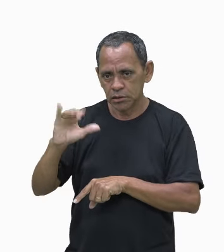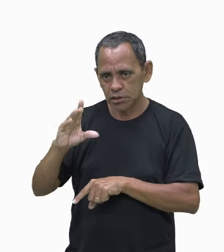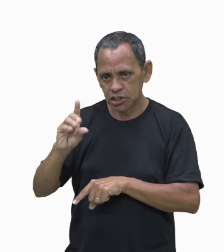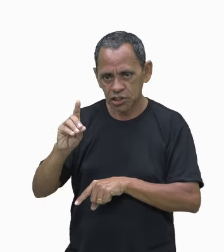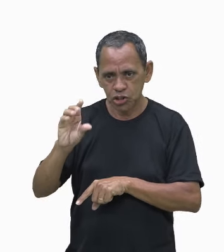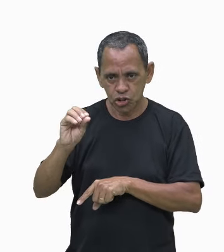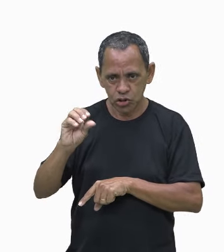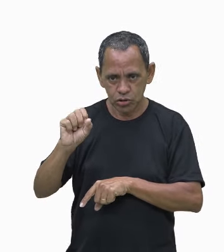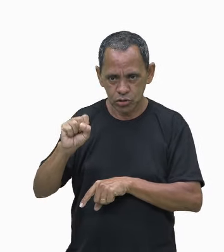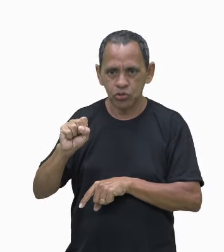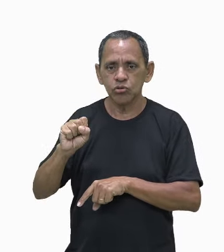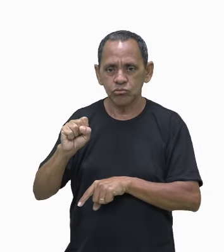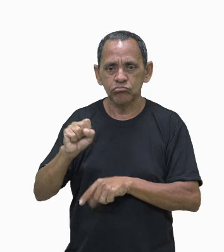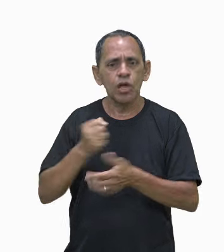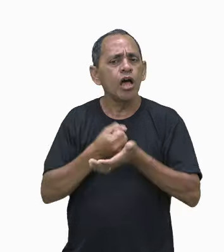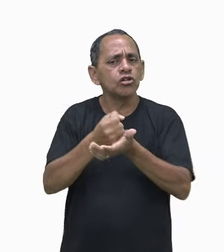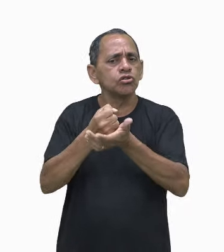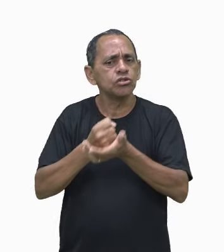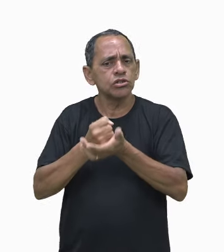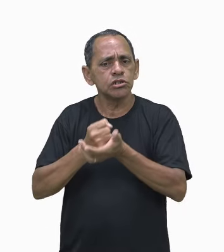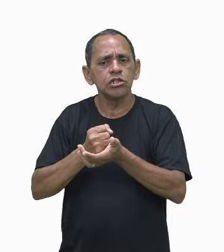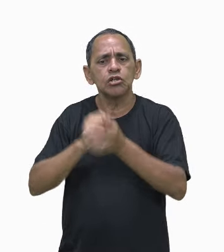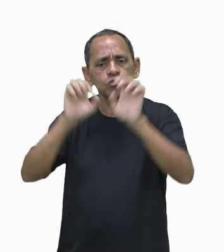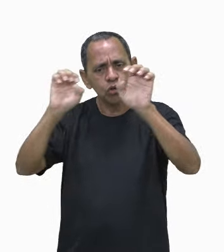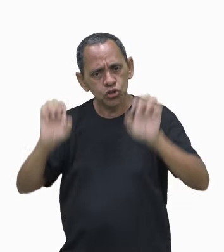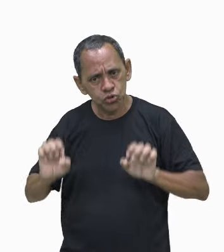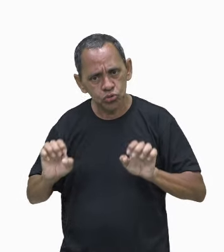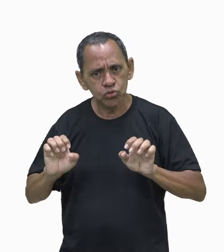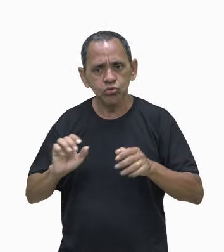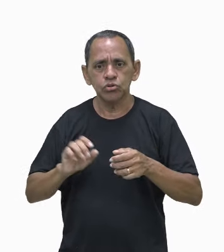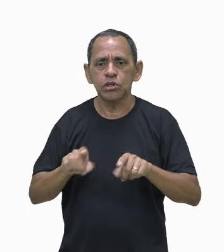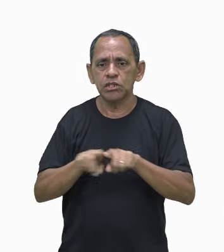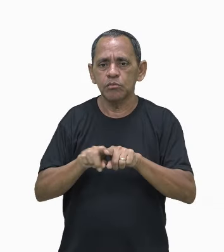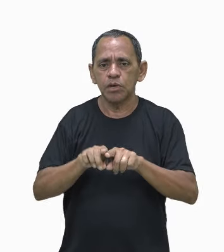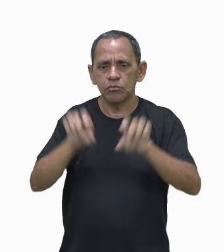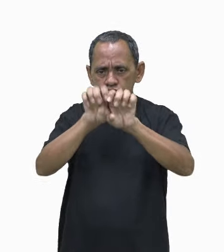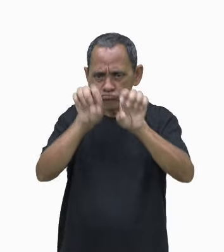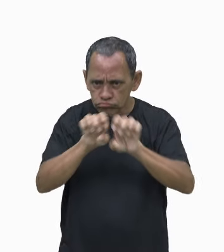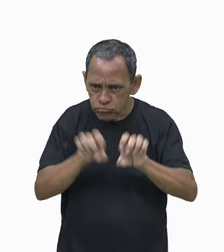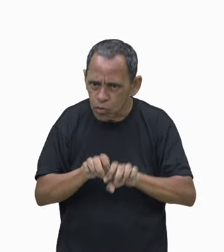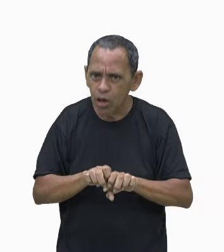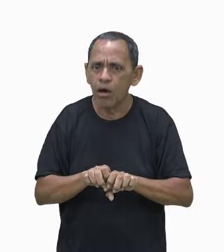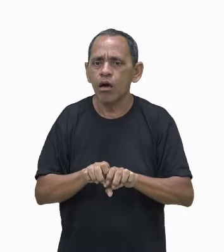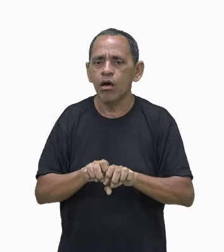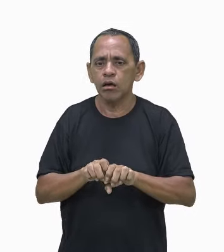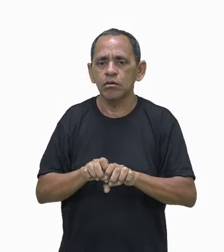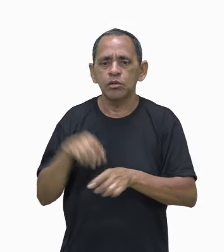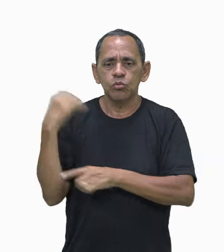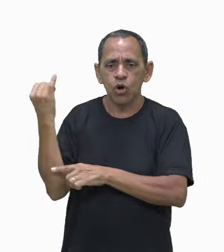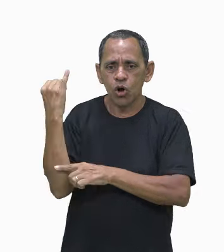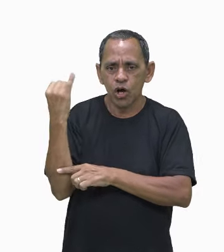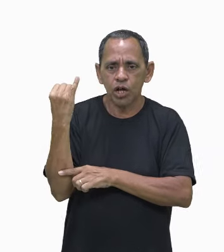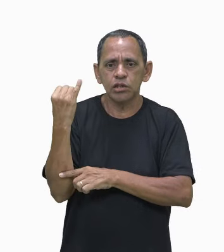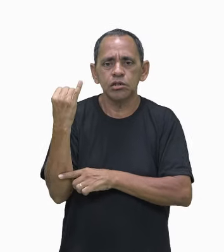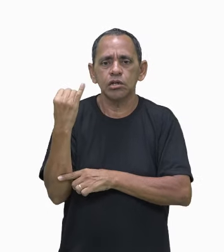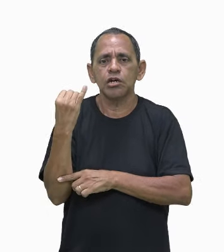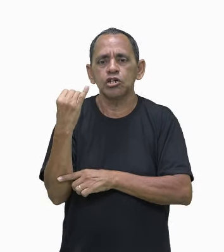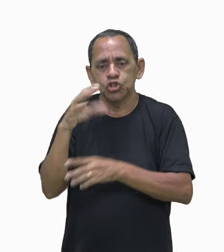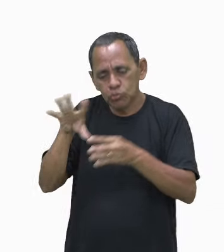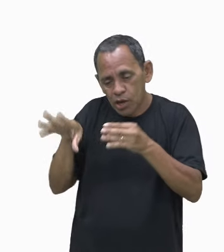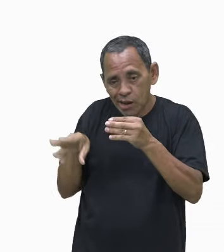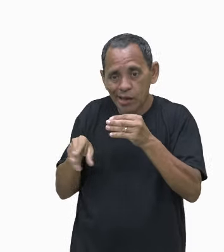forma e estrutura. Essa água, ela é fundamental para compor ali